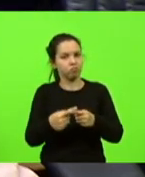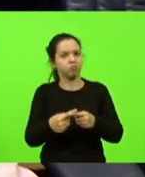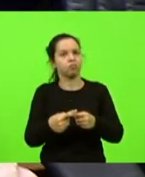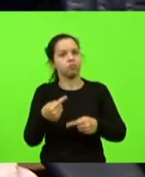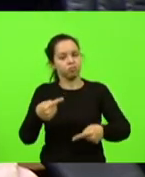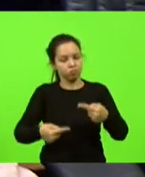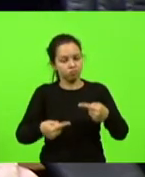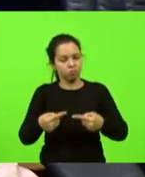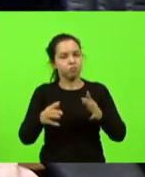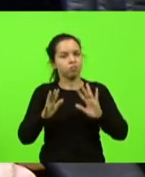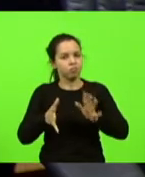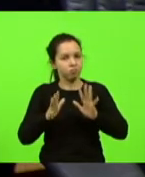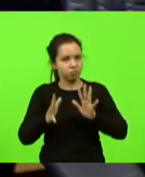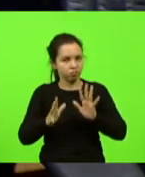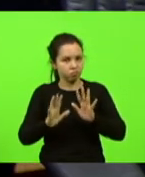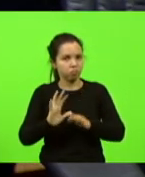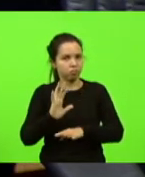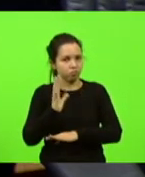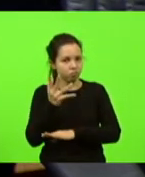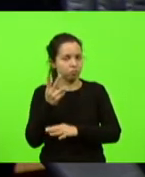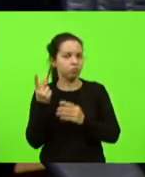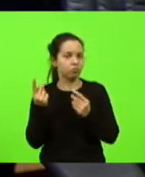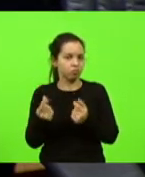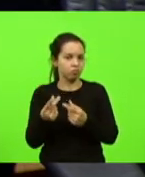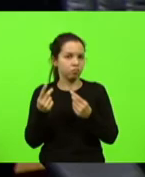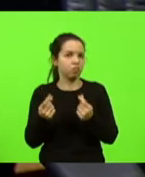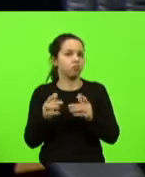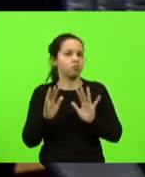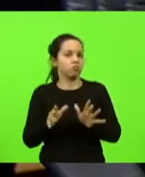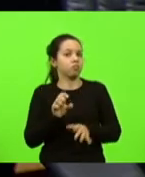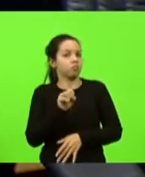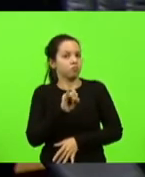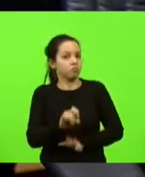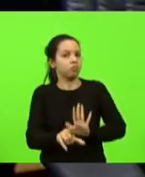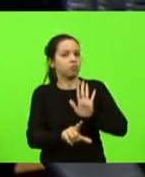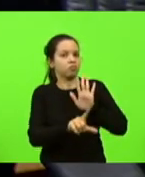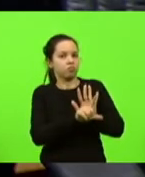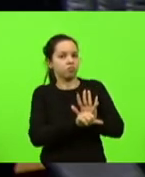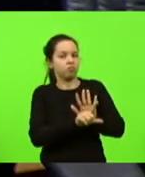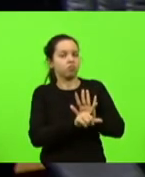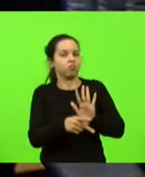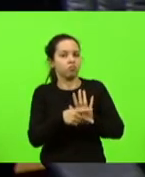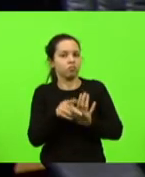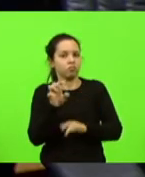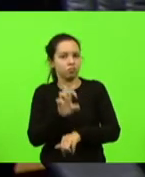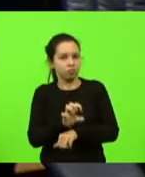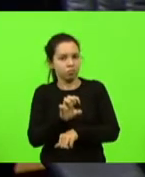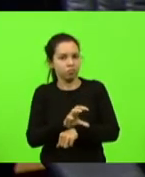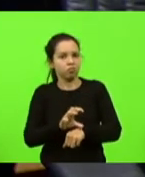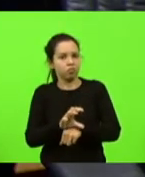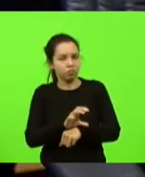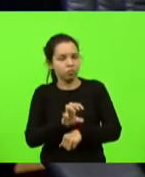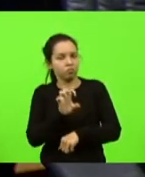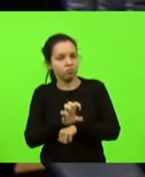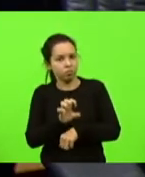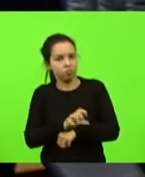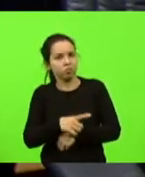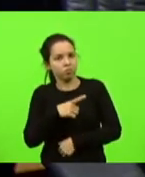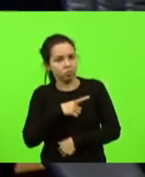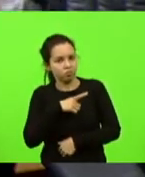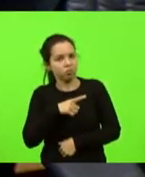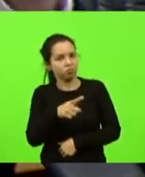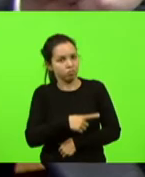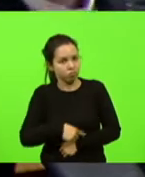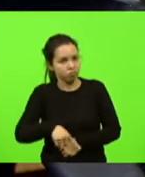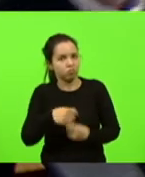tempo. E se é que temos uma legislação estadual, uma constituição estadual, nós estamos aqui, sim, para